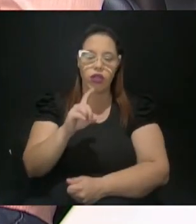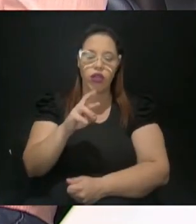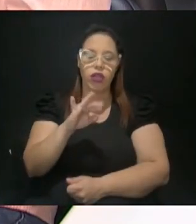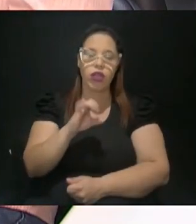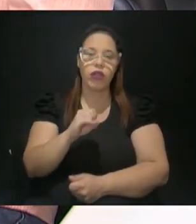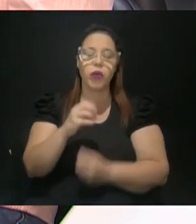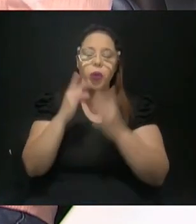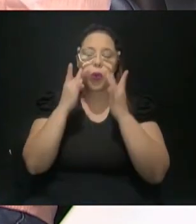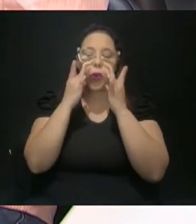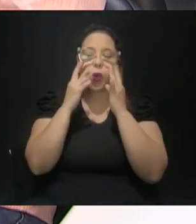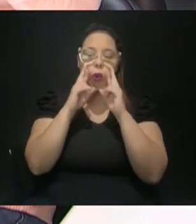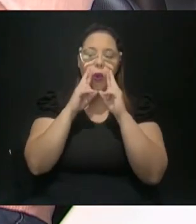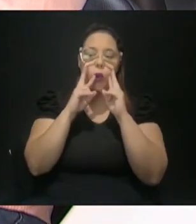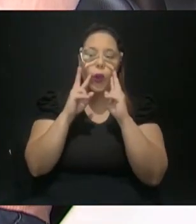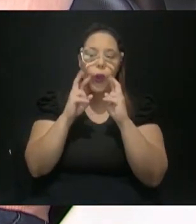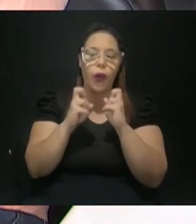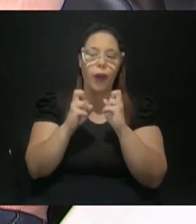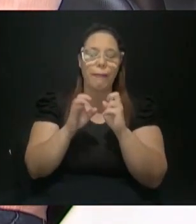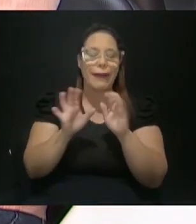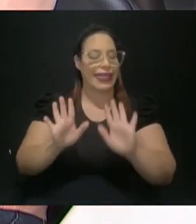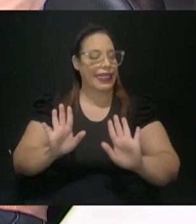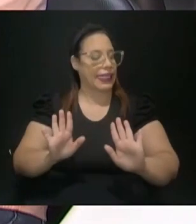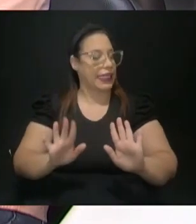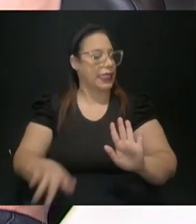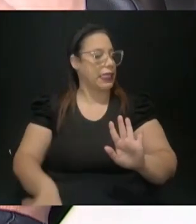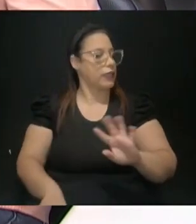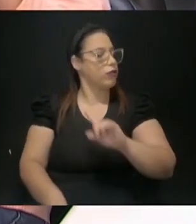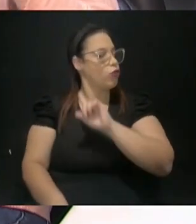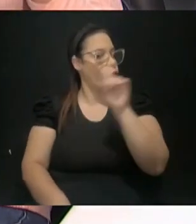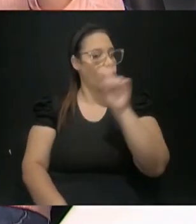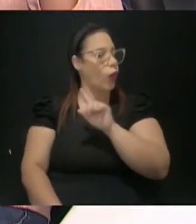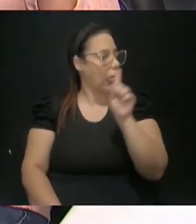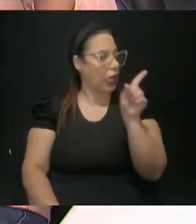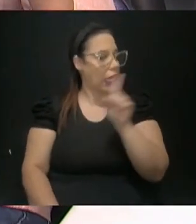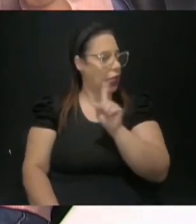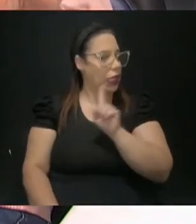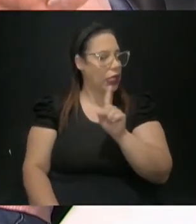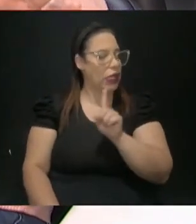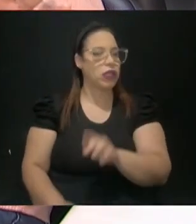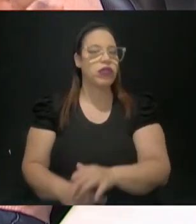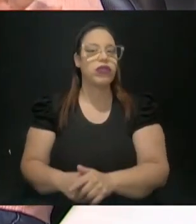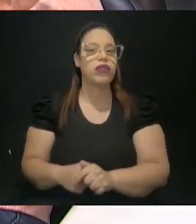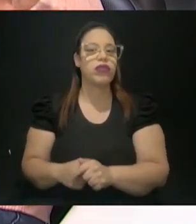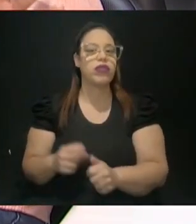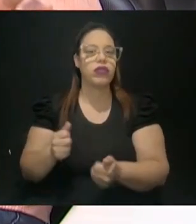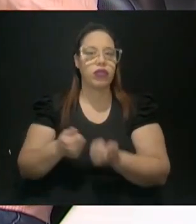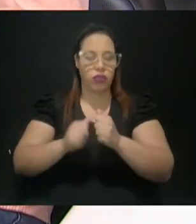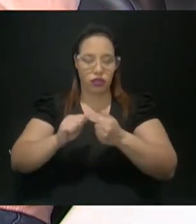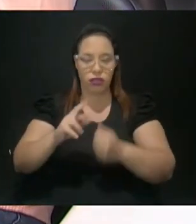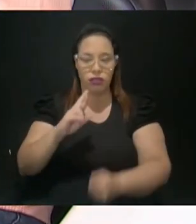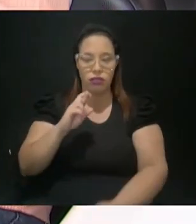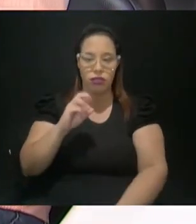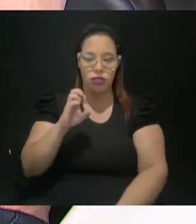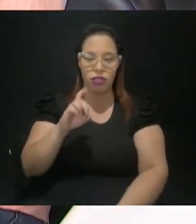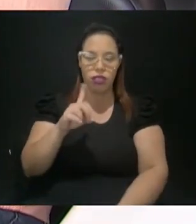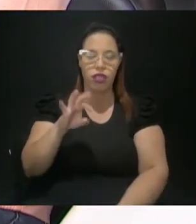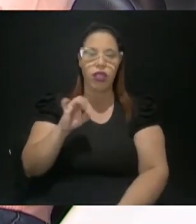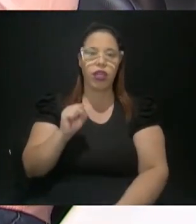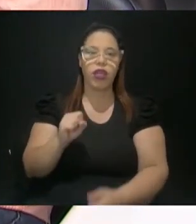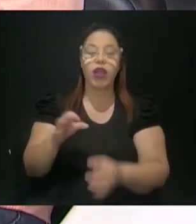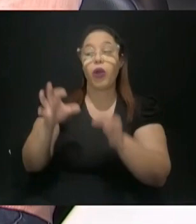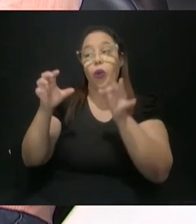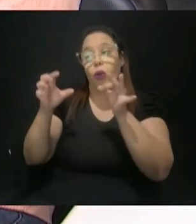aluno que você fala assim, opa, peraí, não é assim, a administração de redes é desse jeito? Qual é o senso